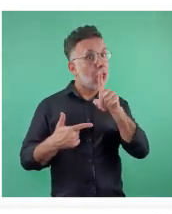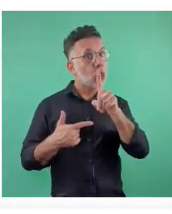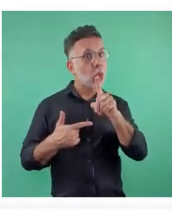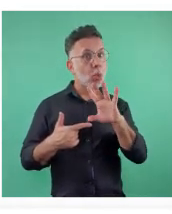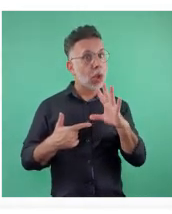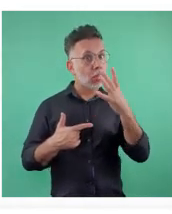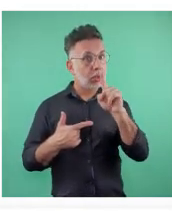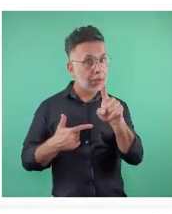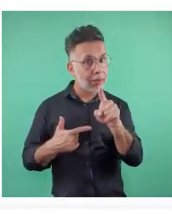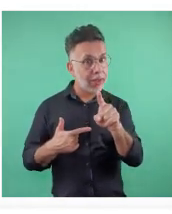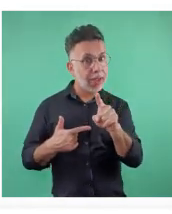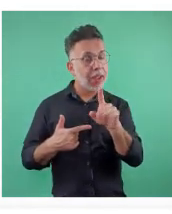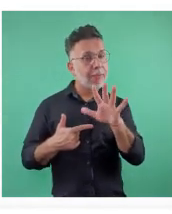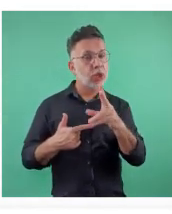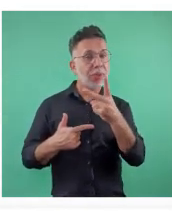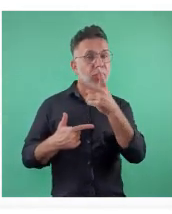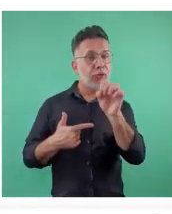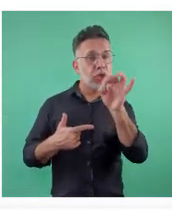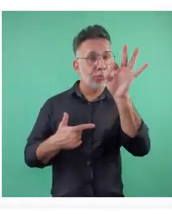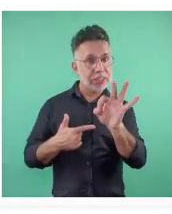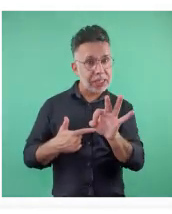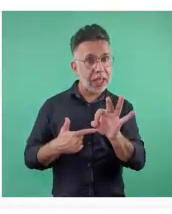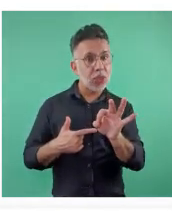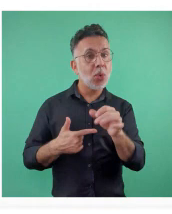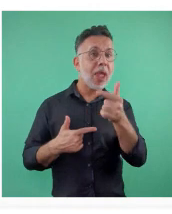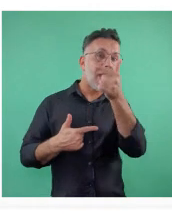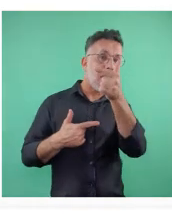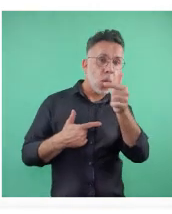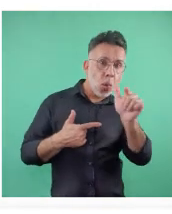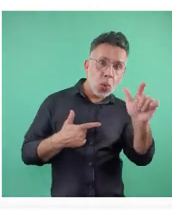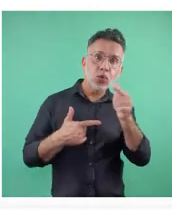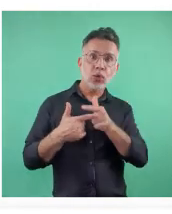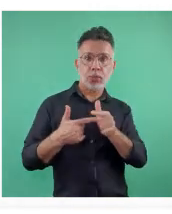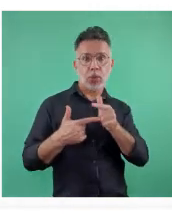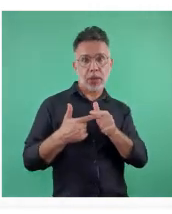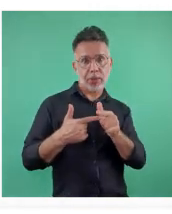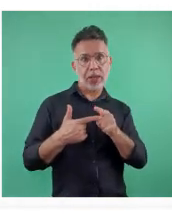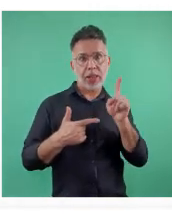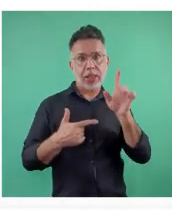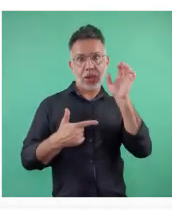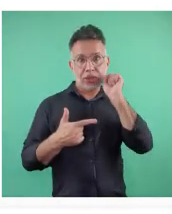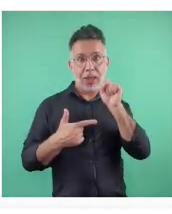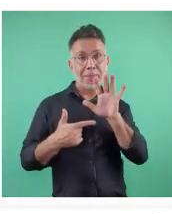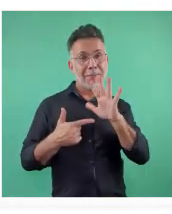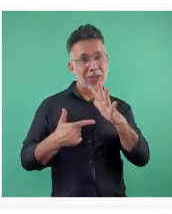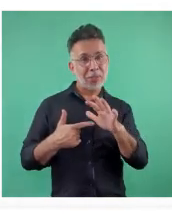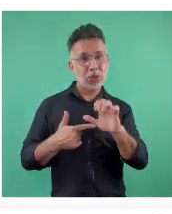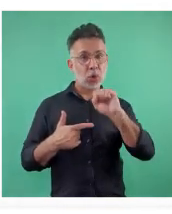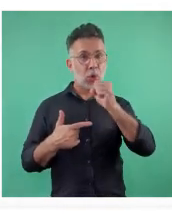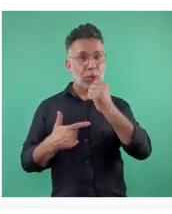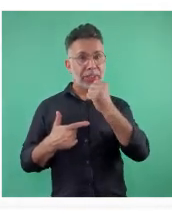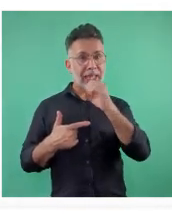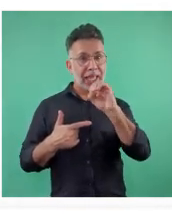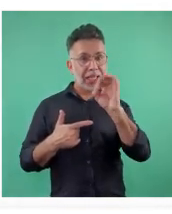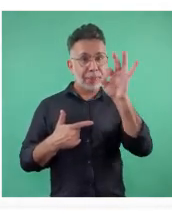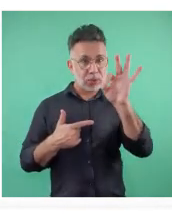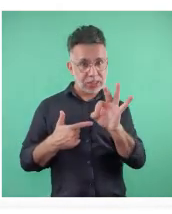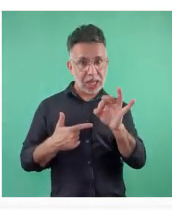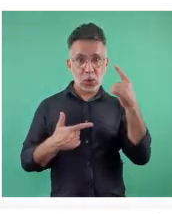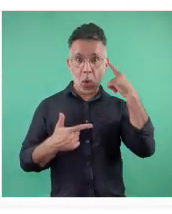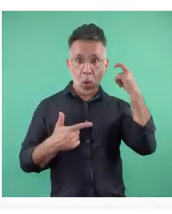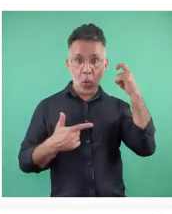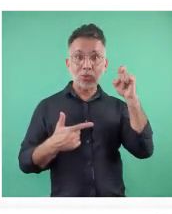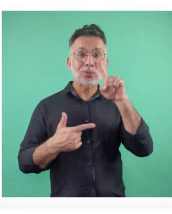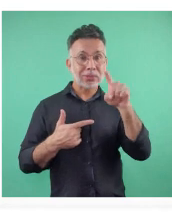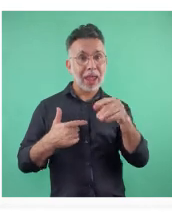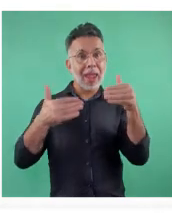de 20%, está relacionado a outras causas que não a audição. Mas 80% dos casos de zumbido tem uma relação